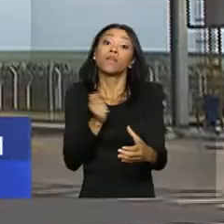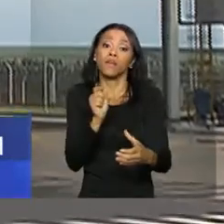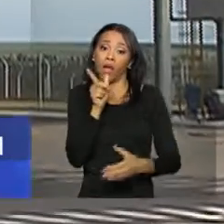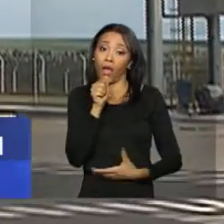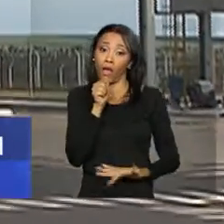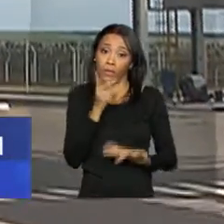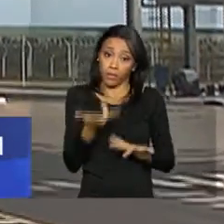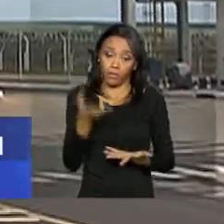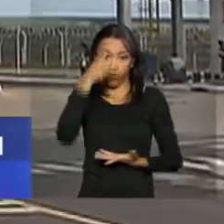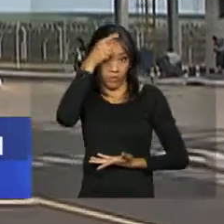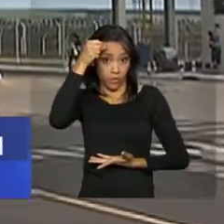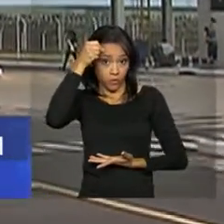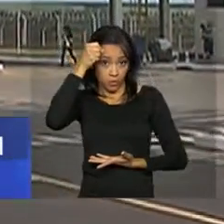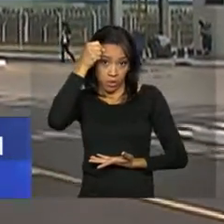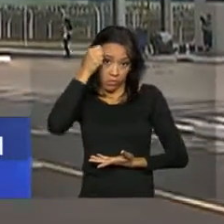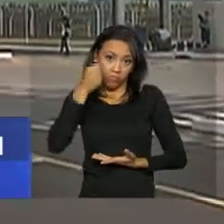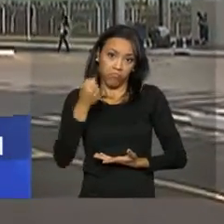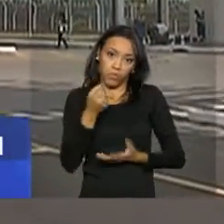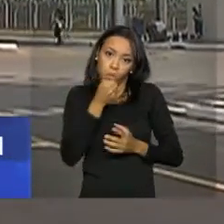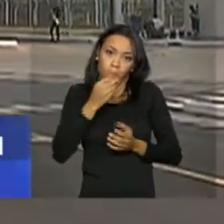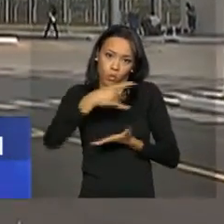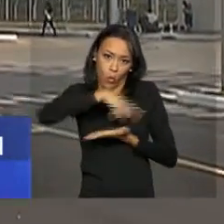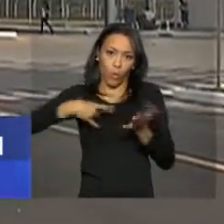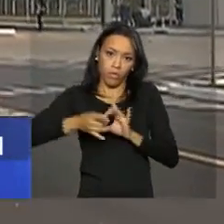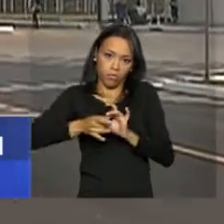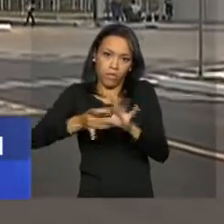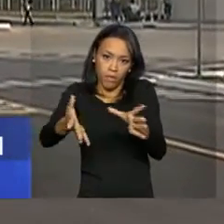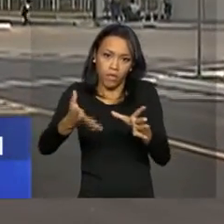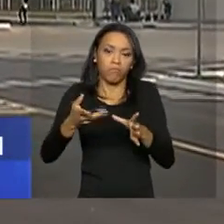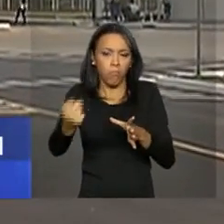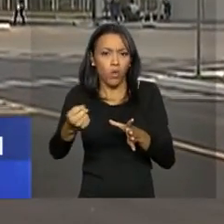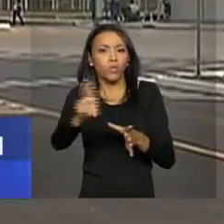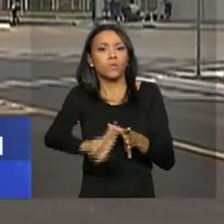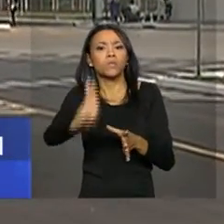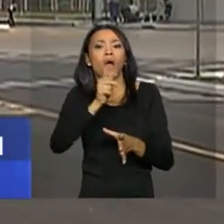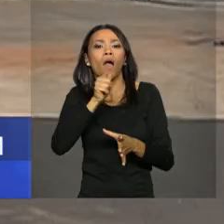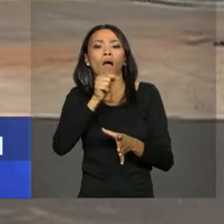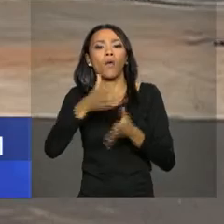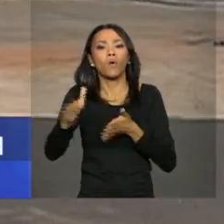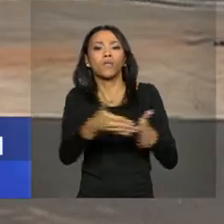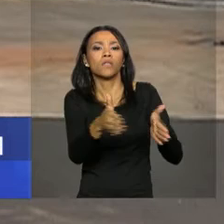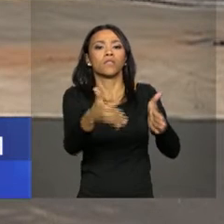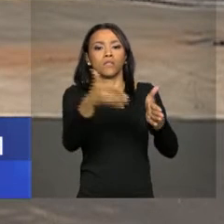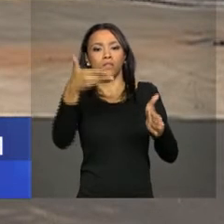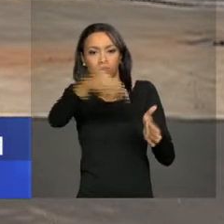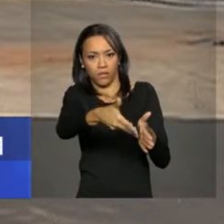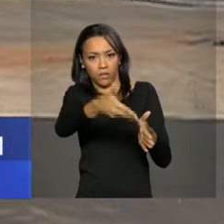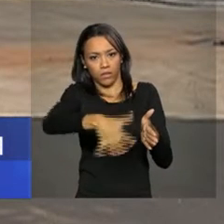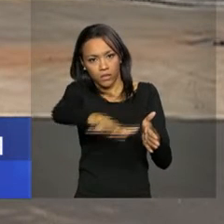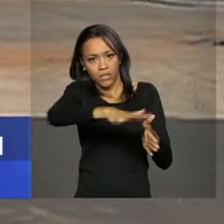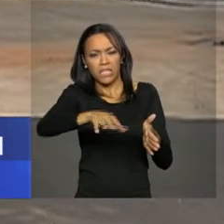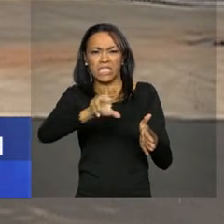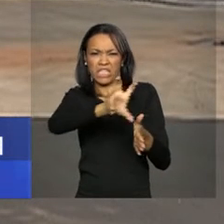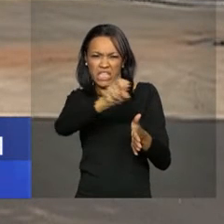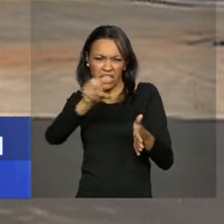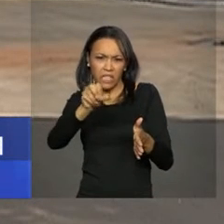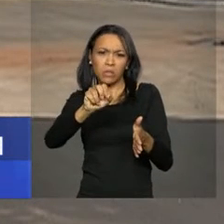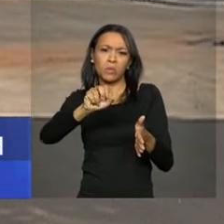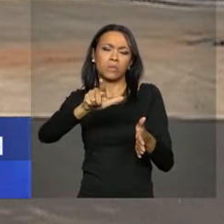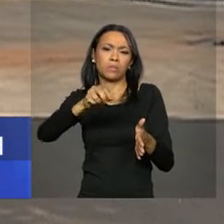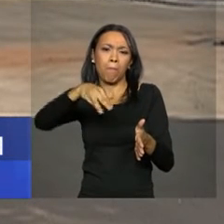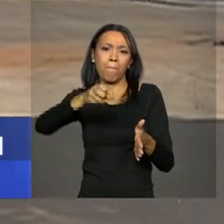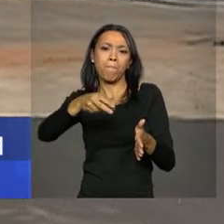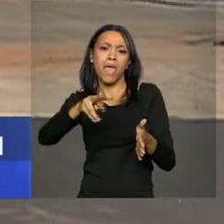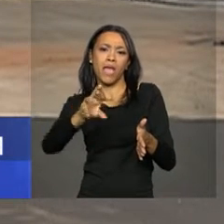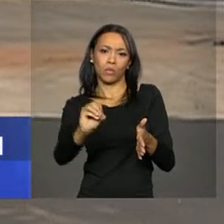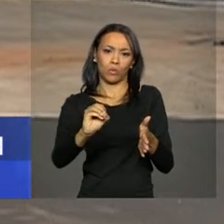forneceu a uma outorga liberando que ela pudesse retirar do nosso do nosso lado 500 litros 500